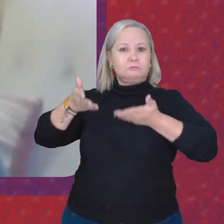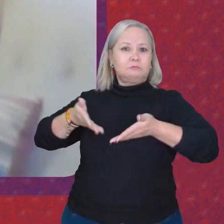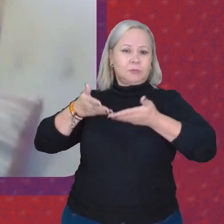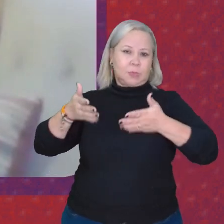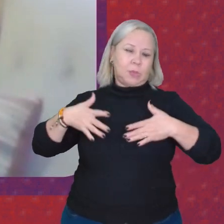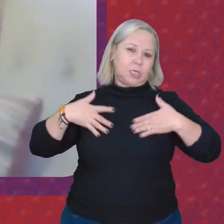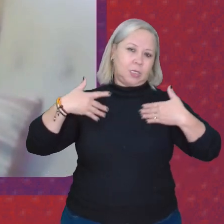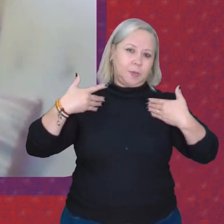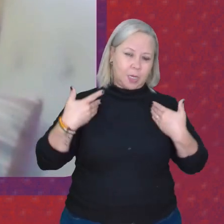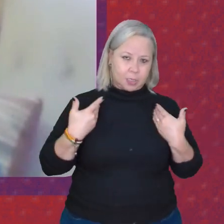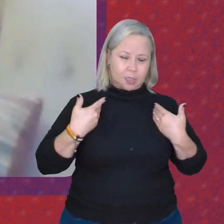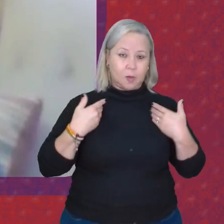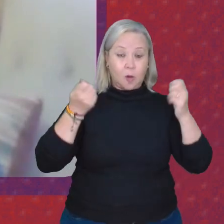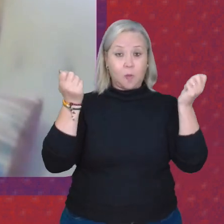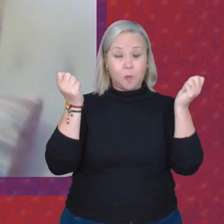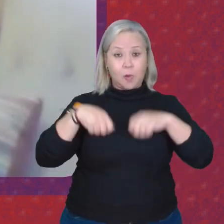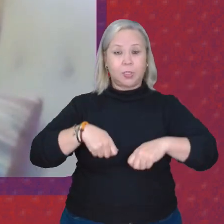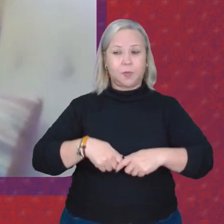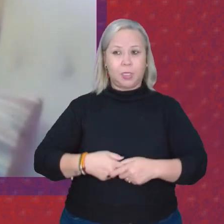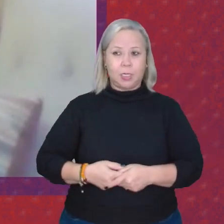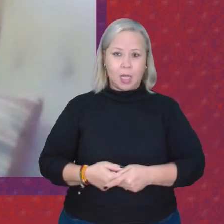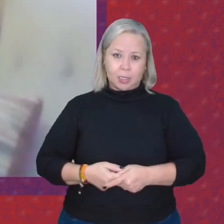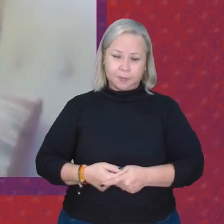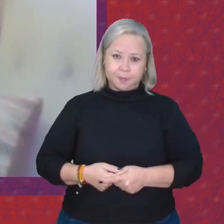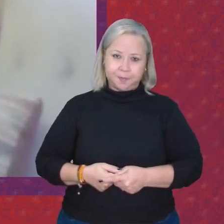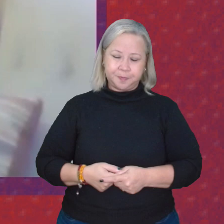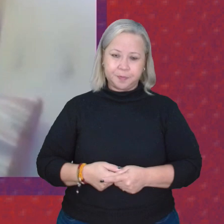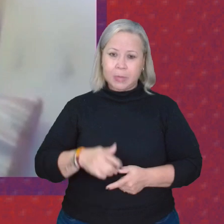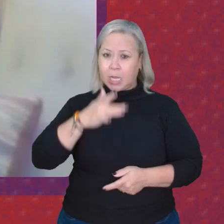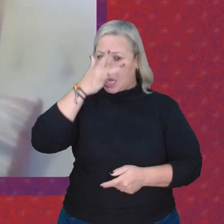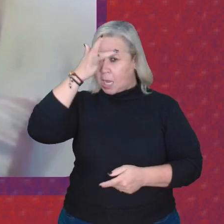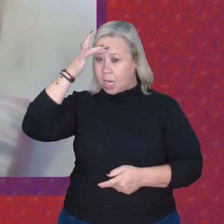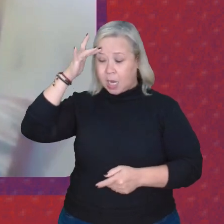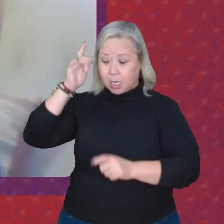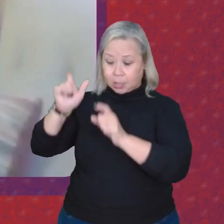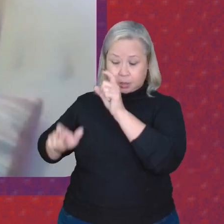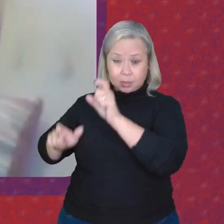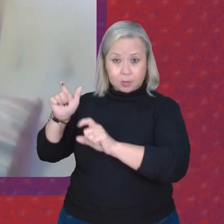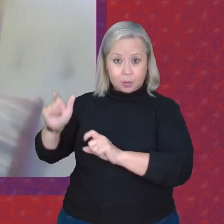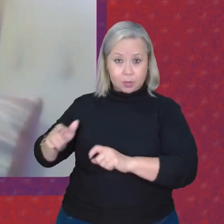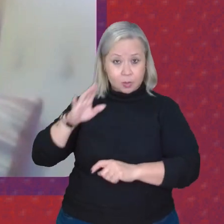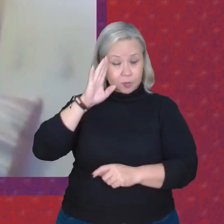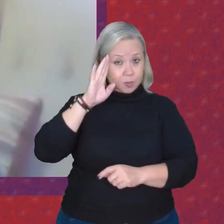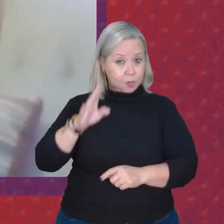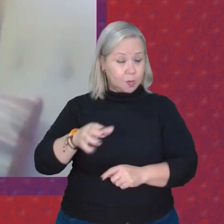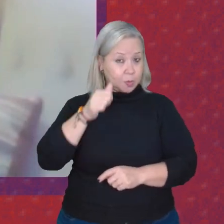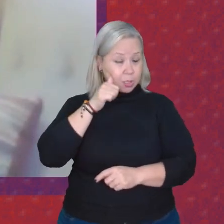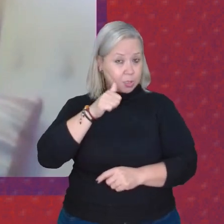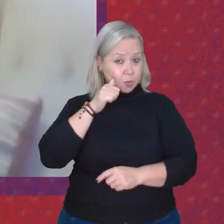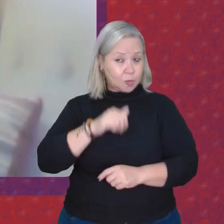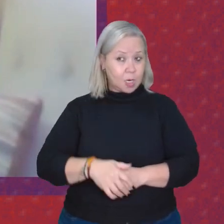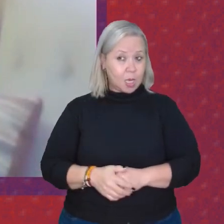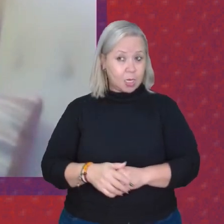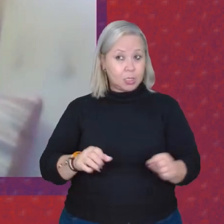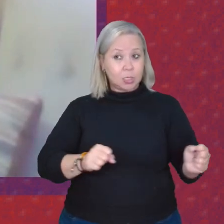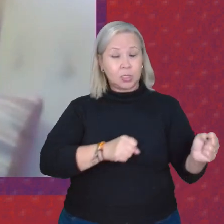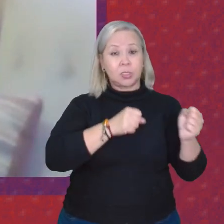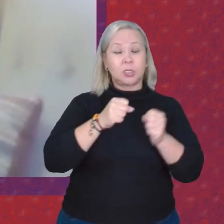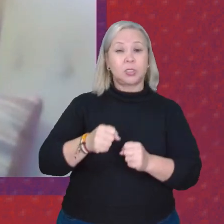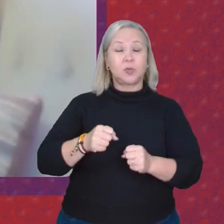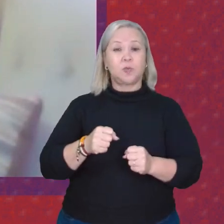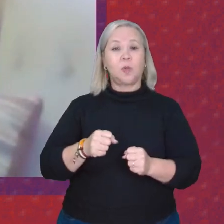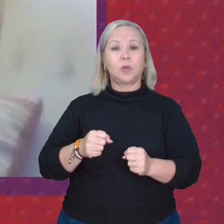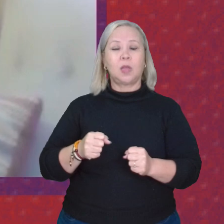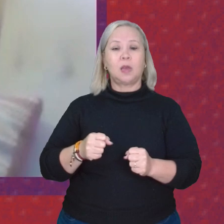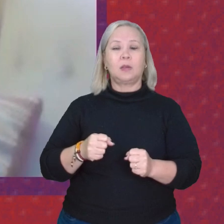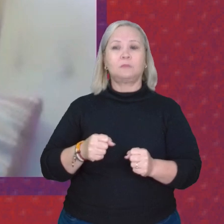uma possibilidade das pessoas, né, principalmente as mulheres, de poder se